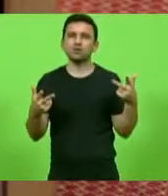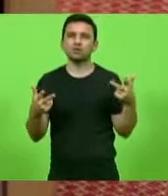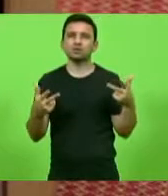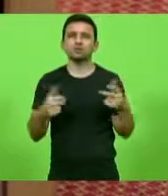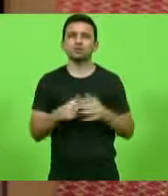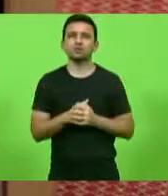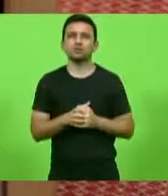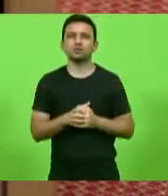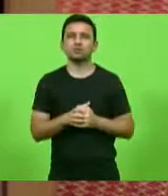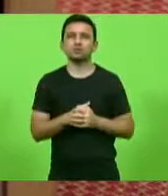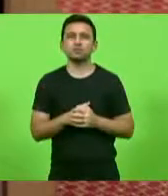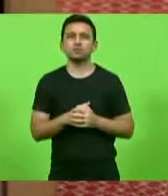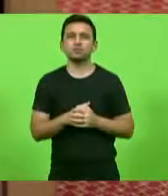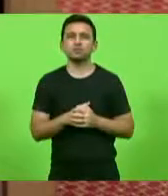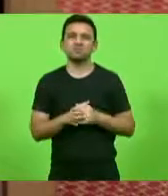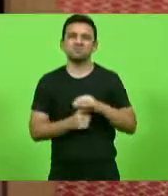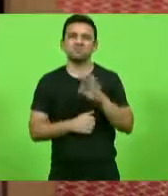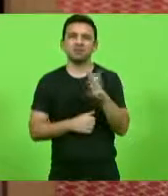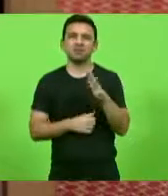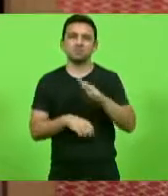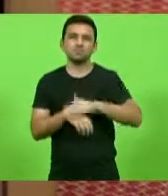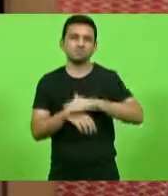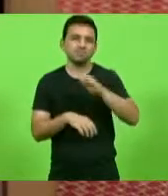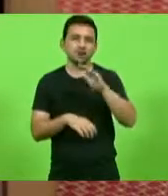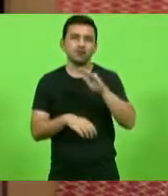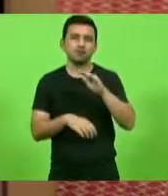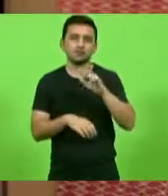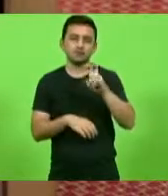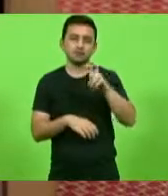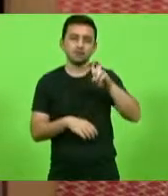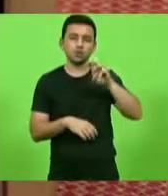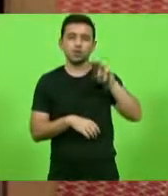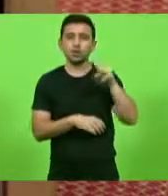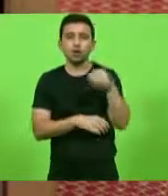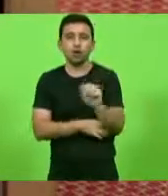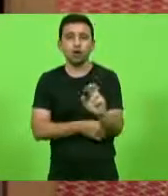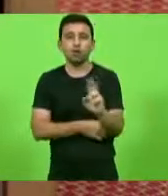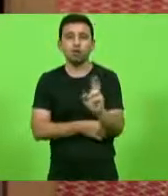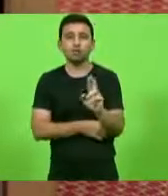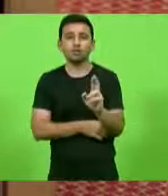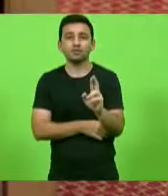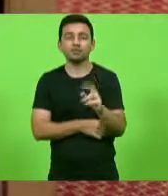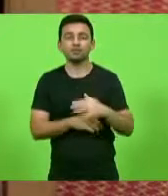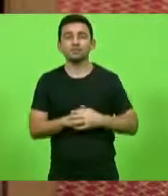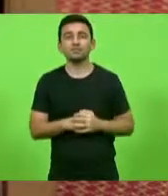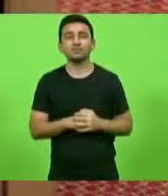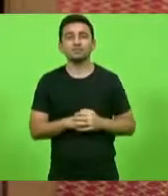imóveis, que daria mais de 5 milhões. Quer dizer,